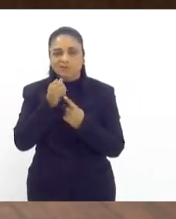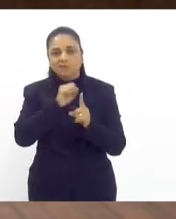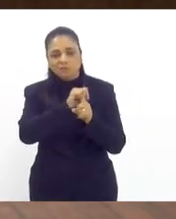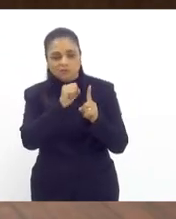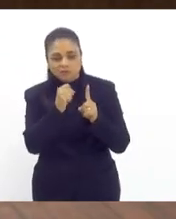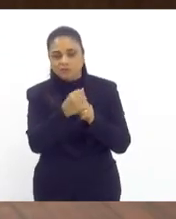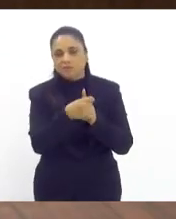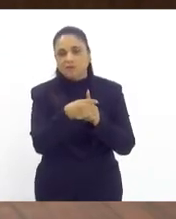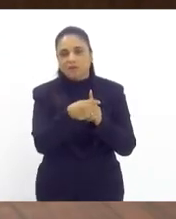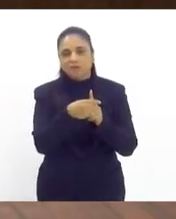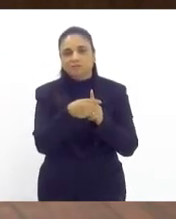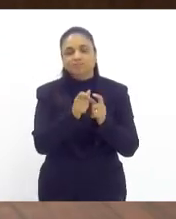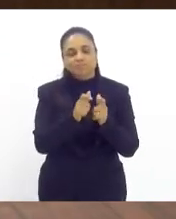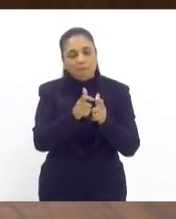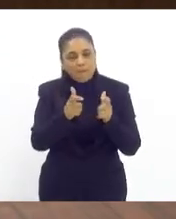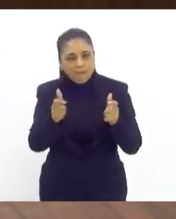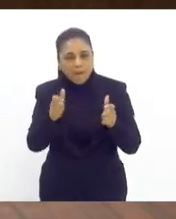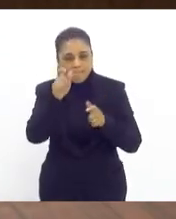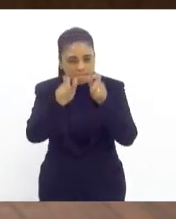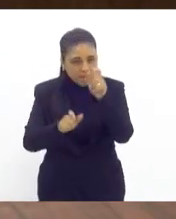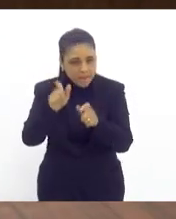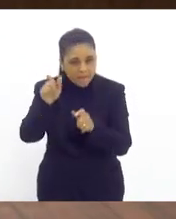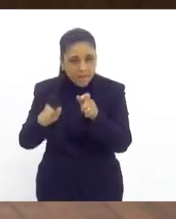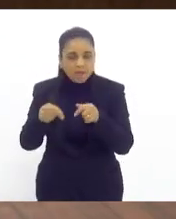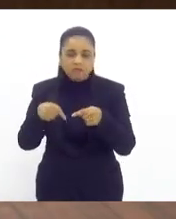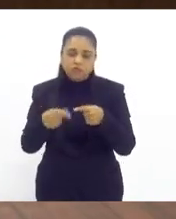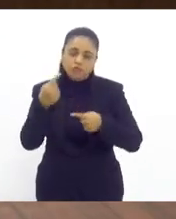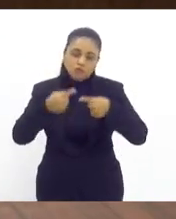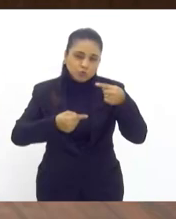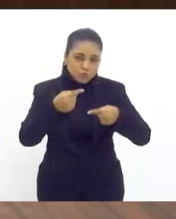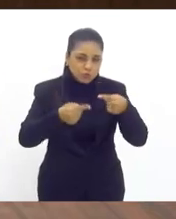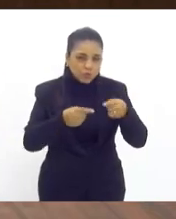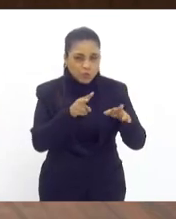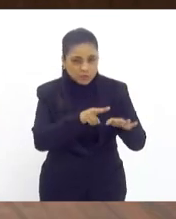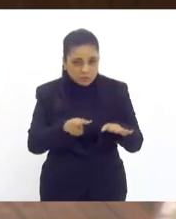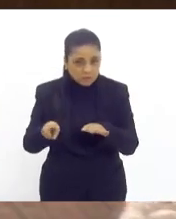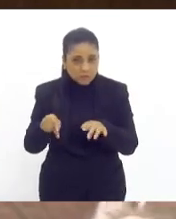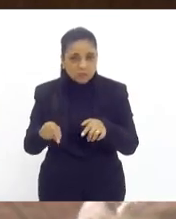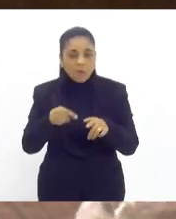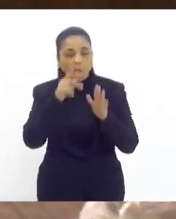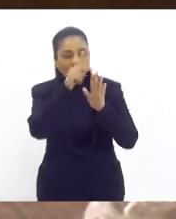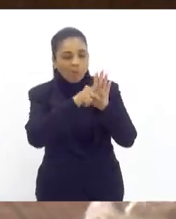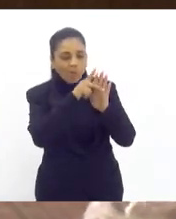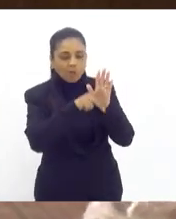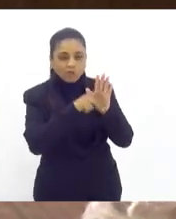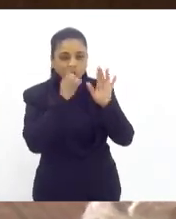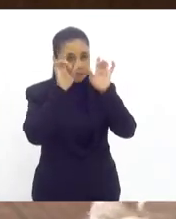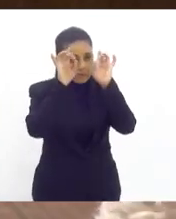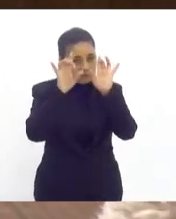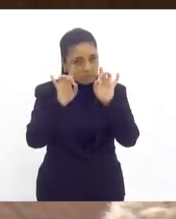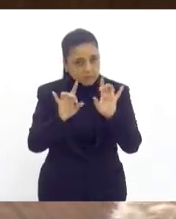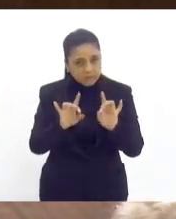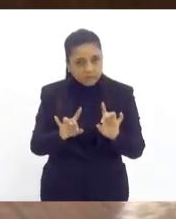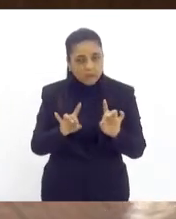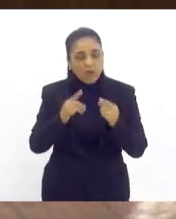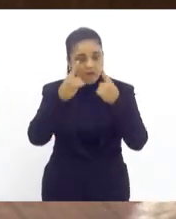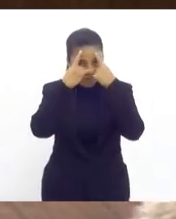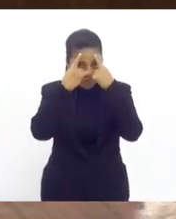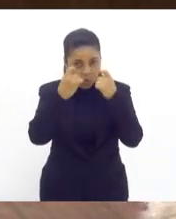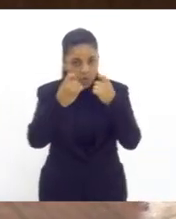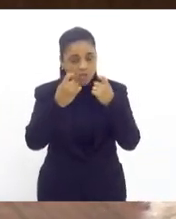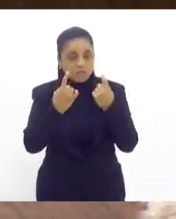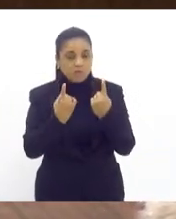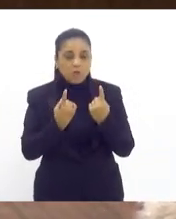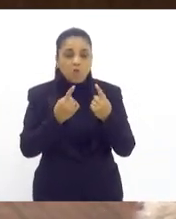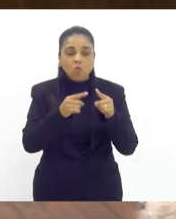um volume intenso e a gente discutiu aqui essa última semana em especial no projeto com relação à violência das